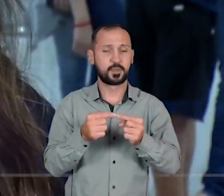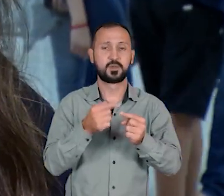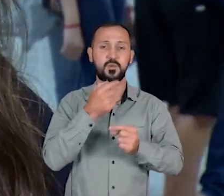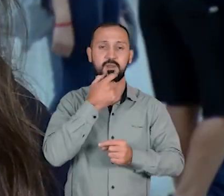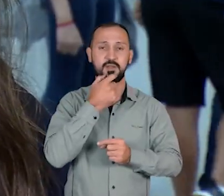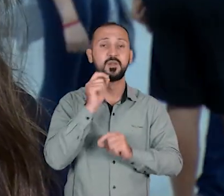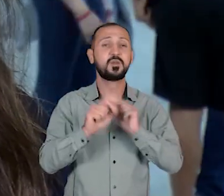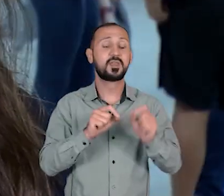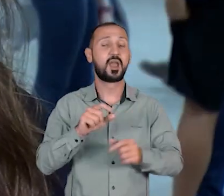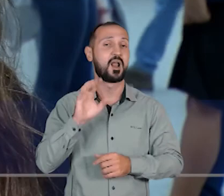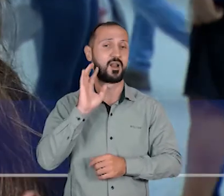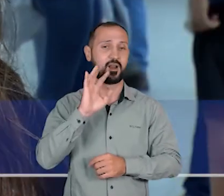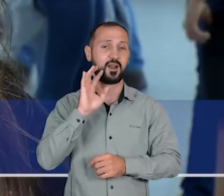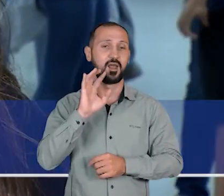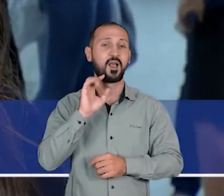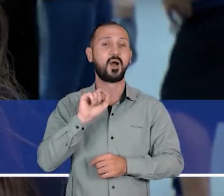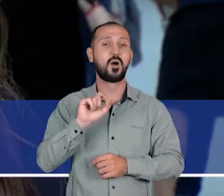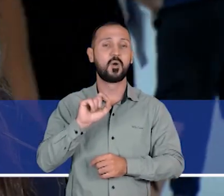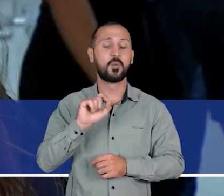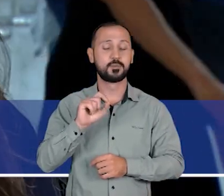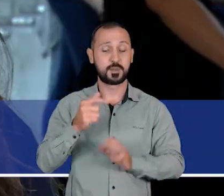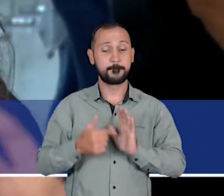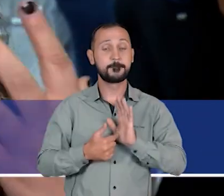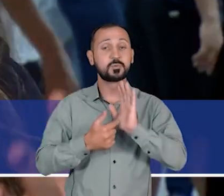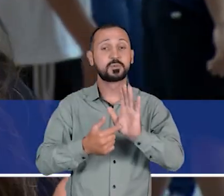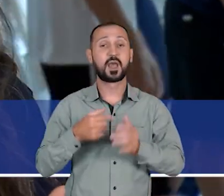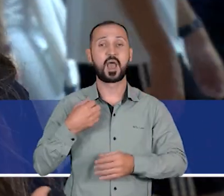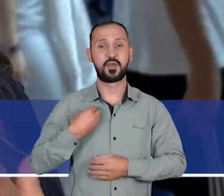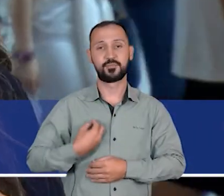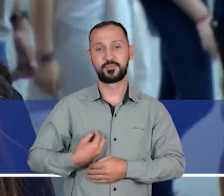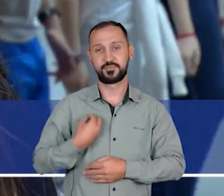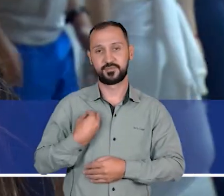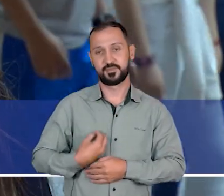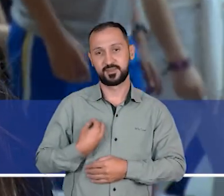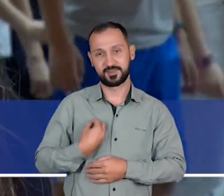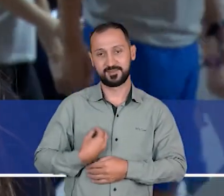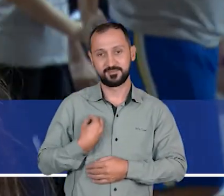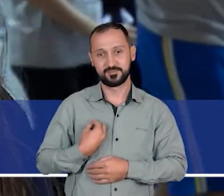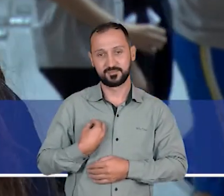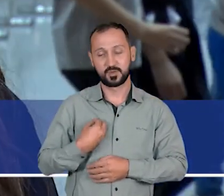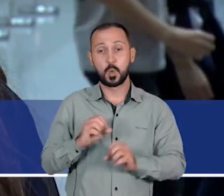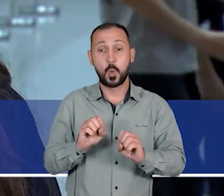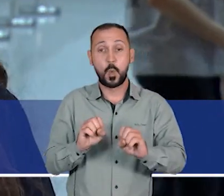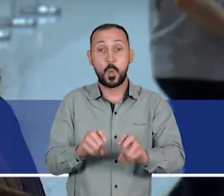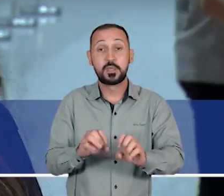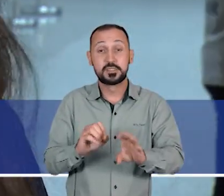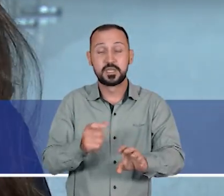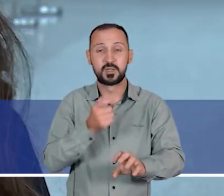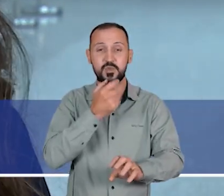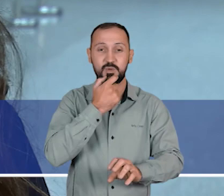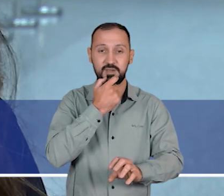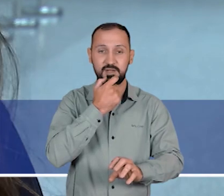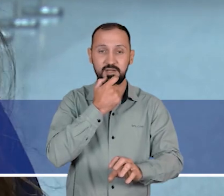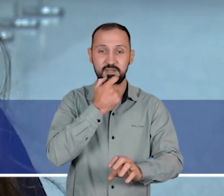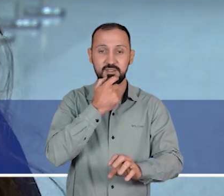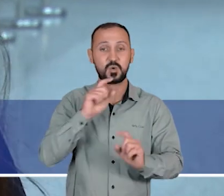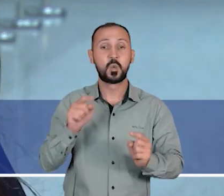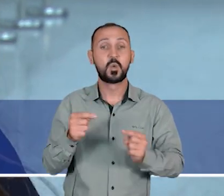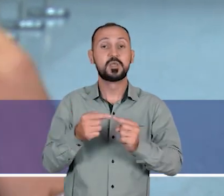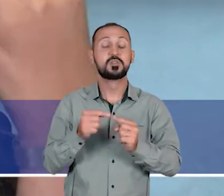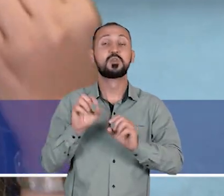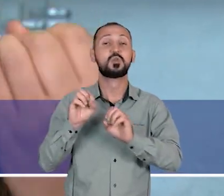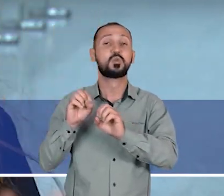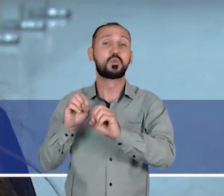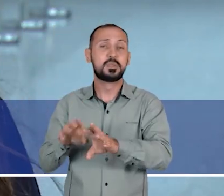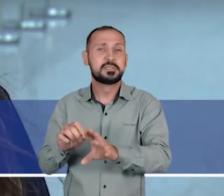com o inglês. E o que é bacana é você trazer a vida, né, aliar o ensino da língua inglesa com essa